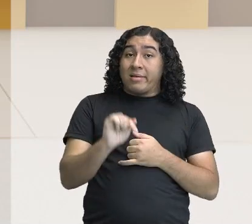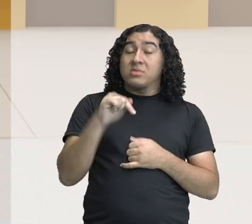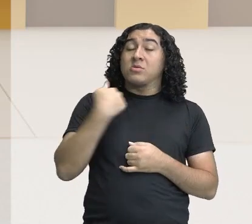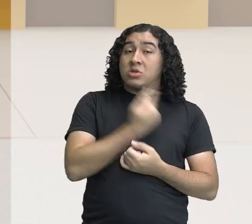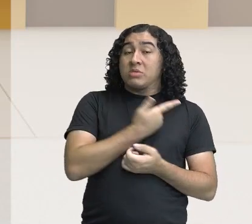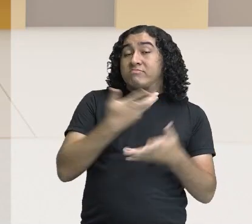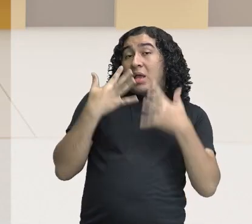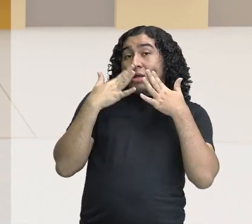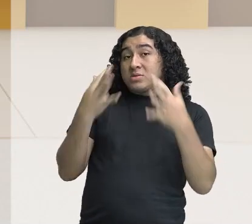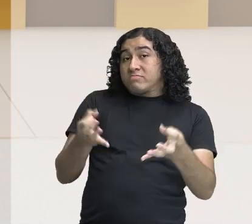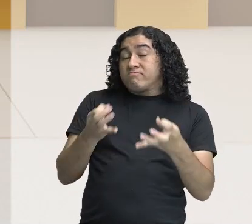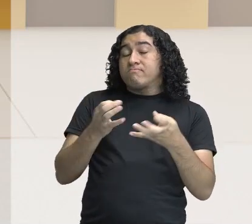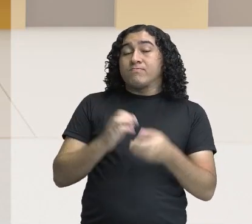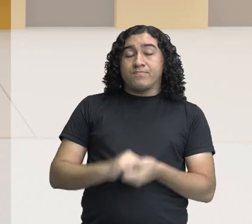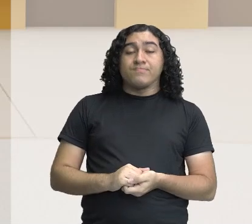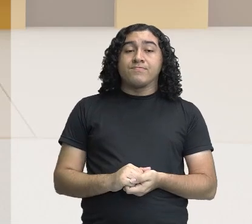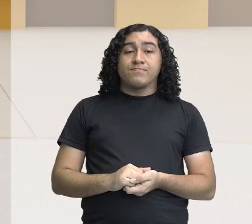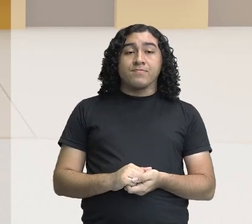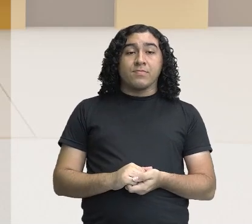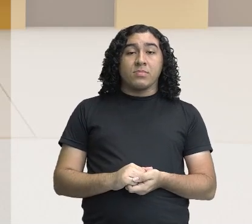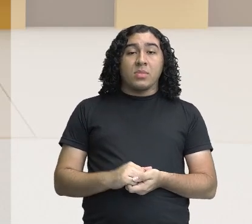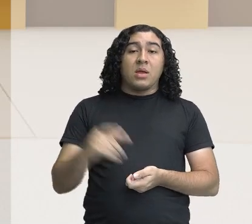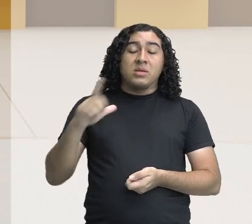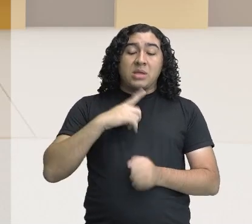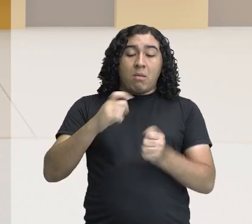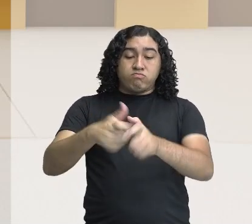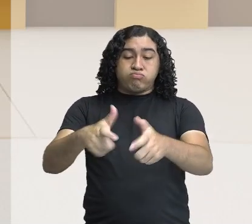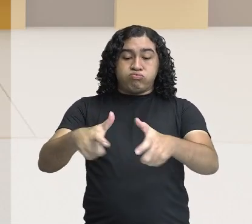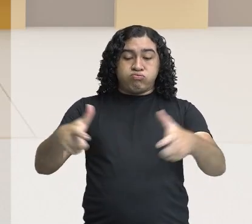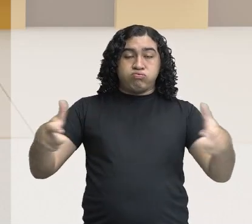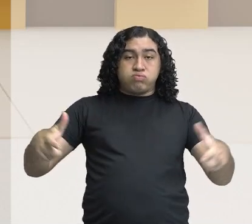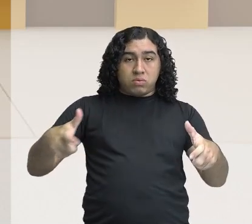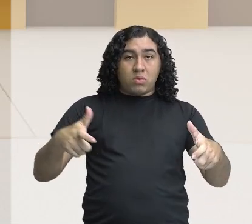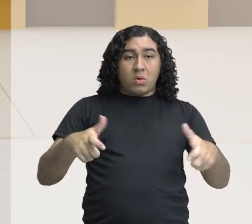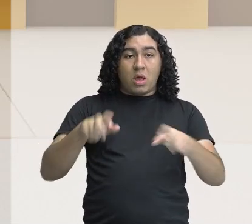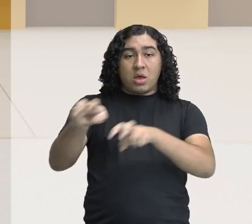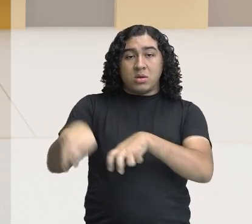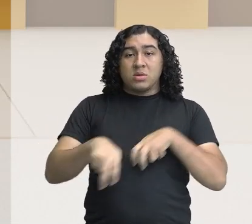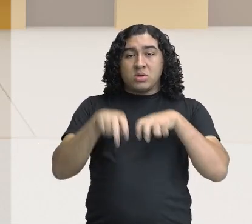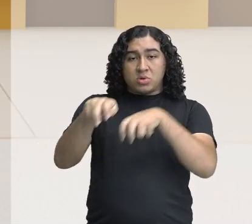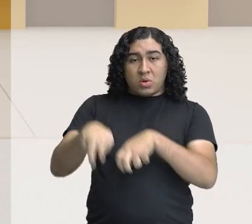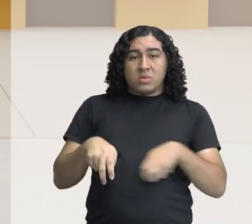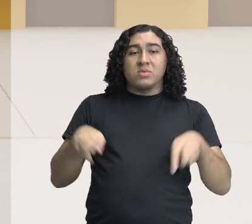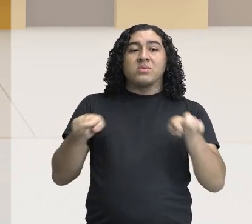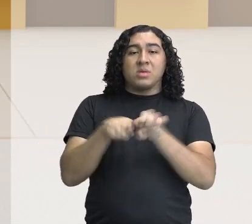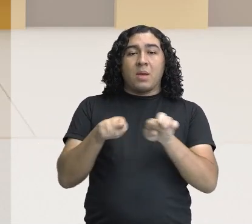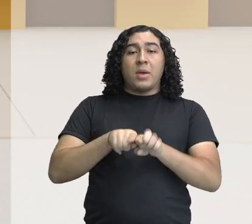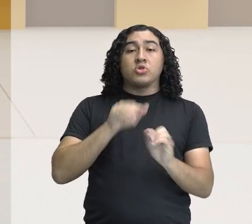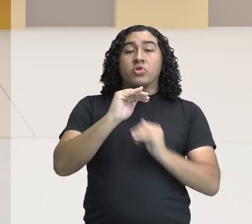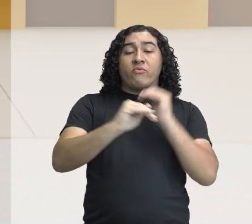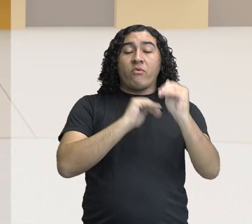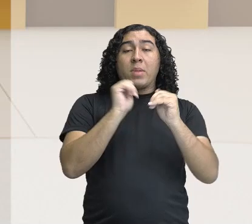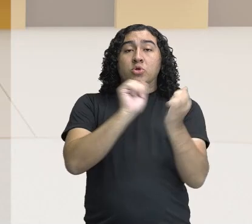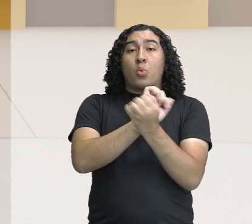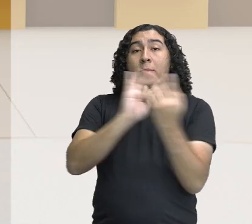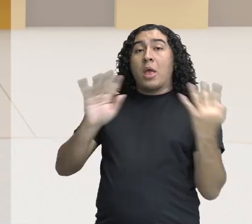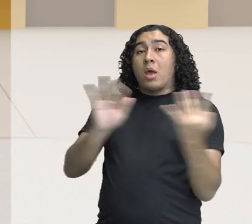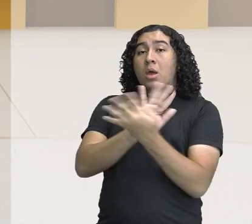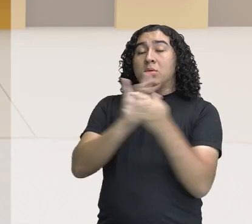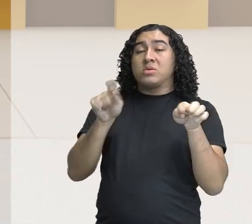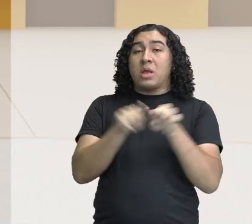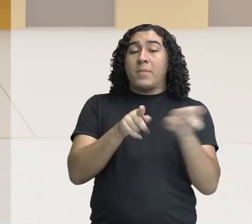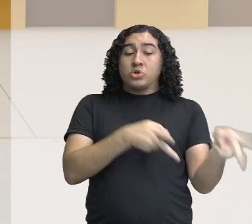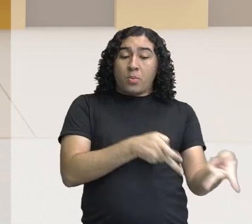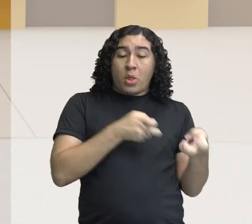gente observou aí. Então, nós temos aqui a expansão do agronegócio, o desenvolvimento urbano, né? Isso, a